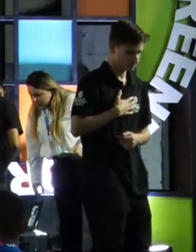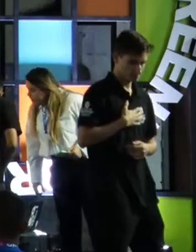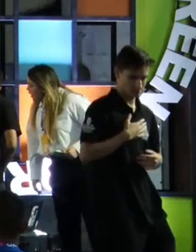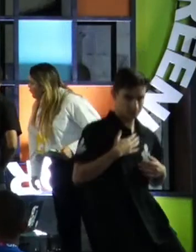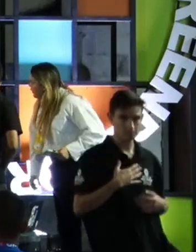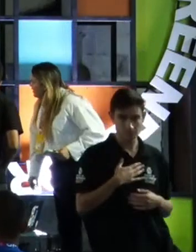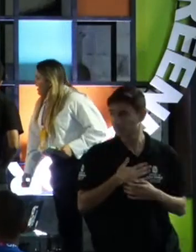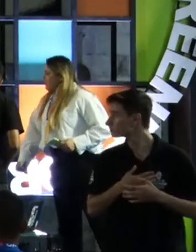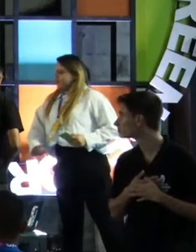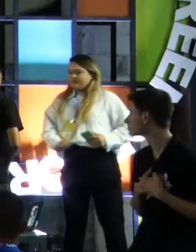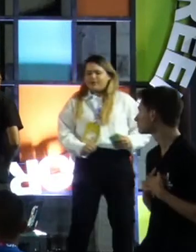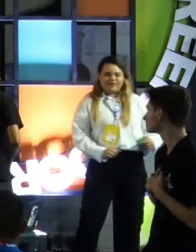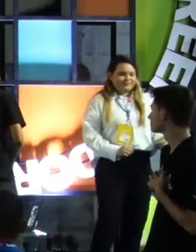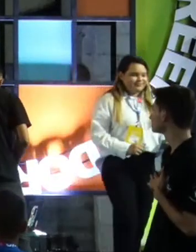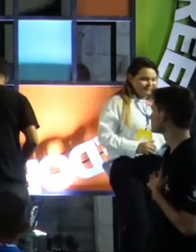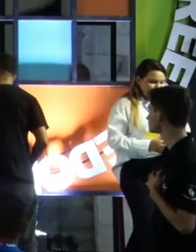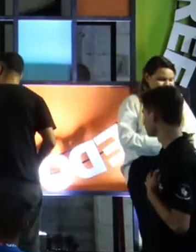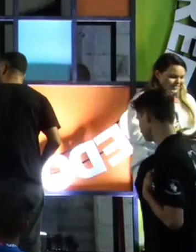Agora vai.